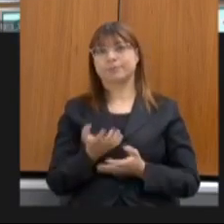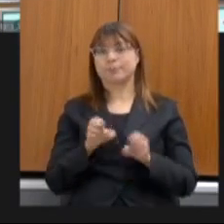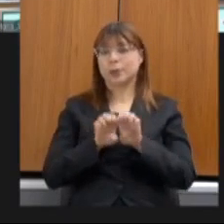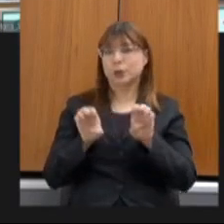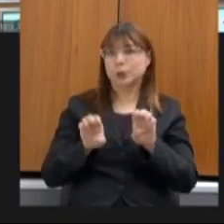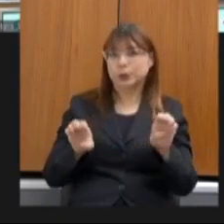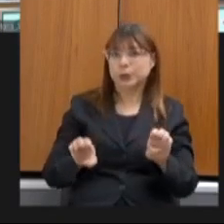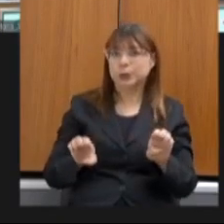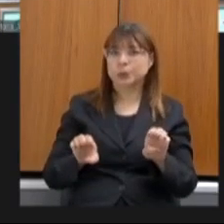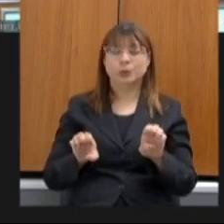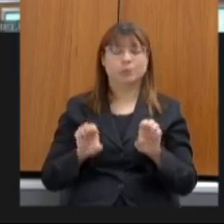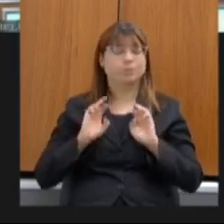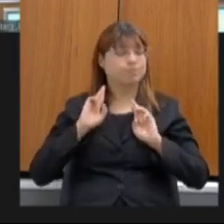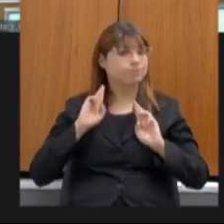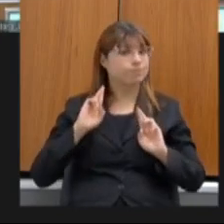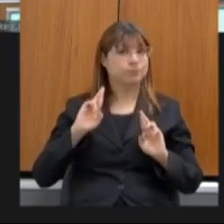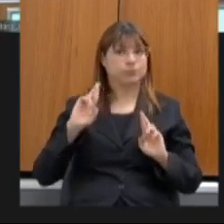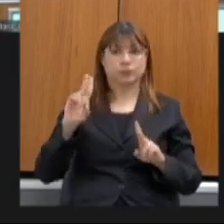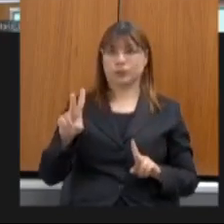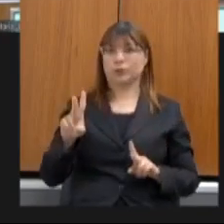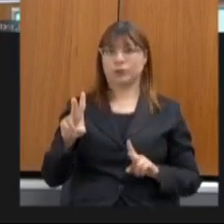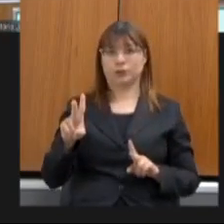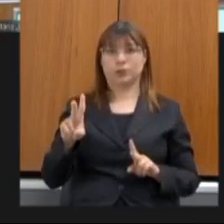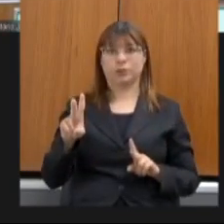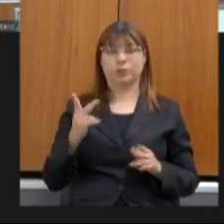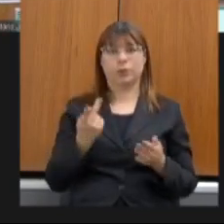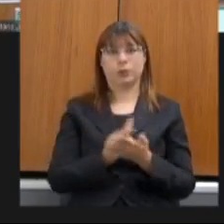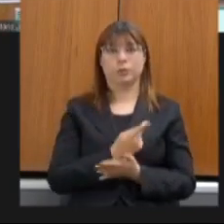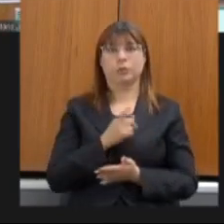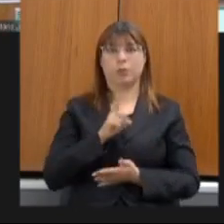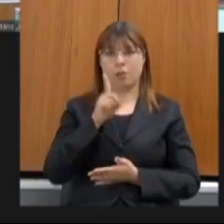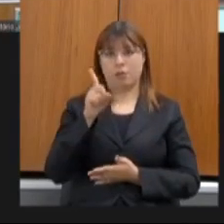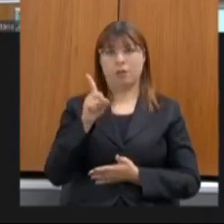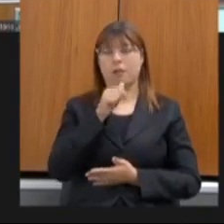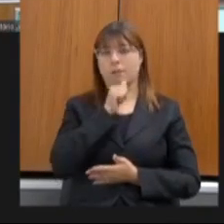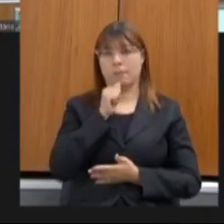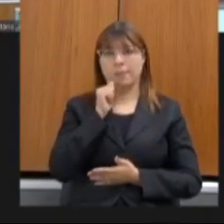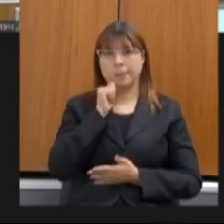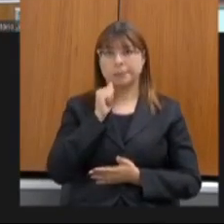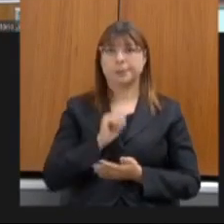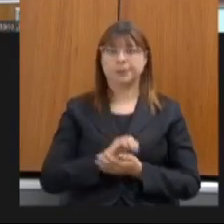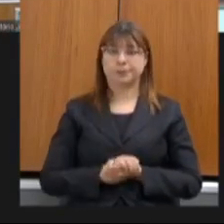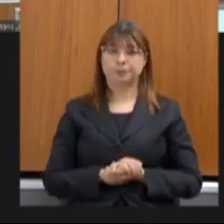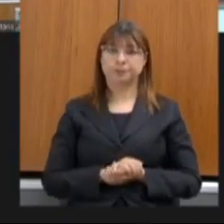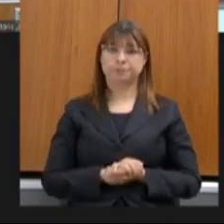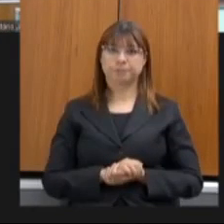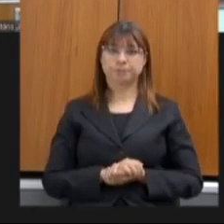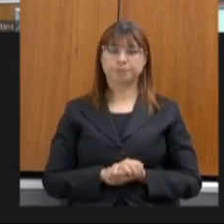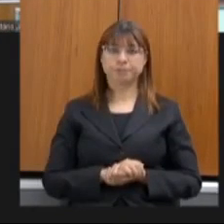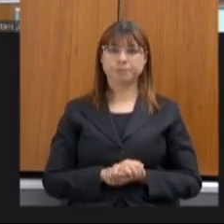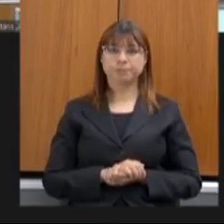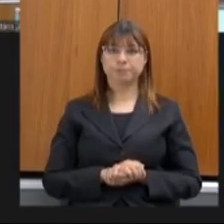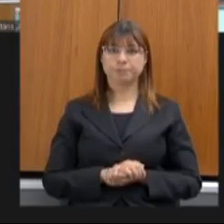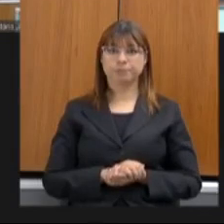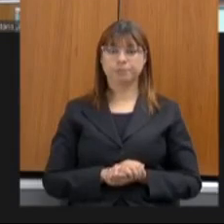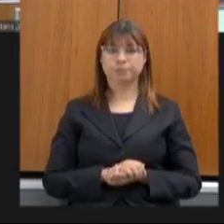estruturas completamente diferentes daquilo que aconteceu no Amapá pode pular por favor